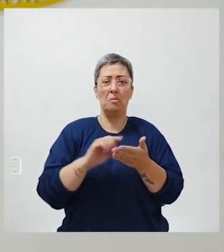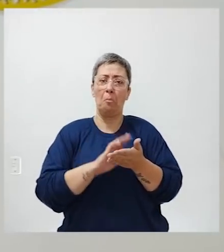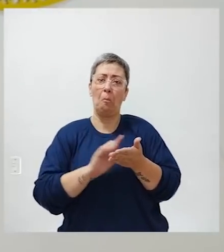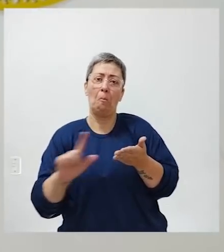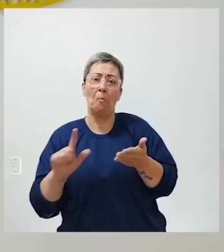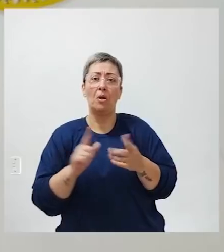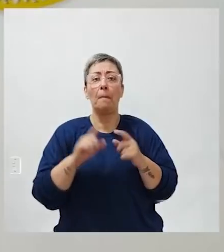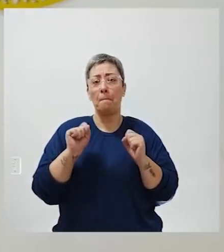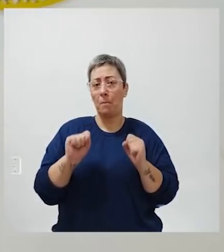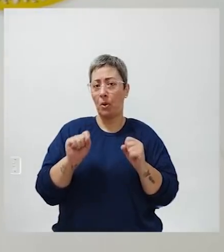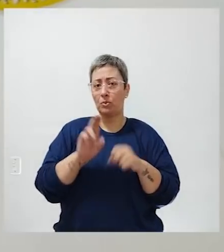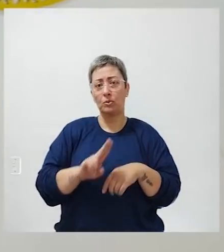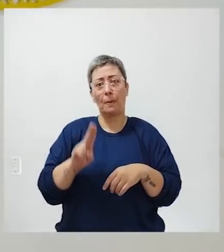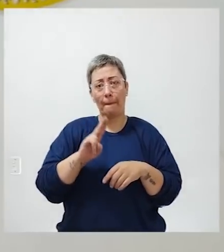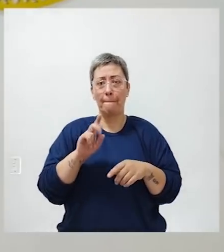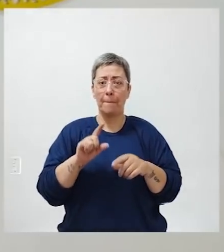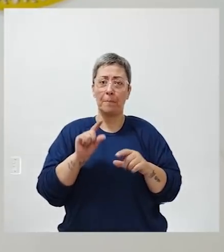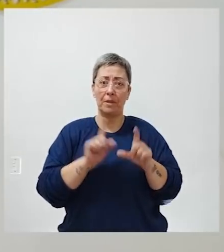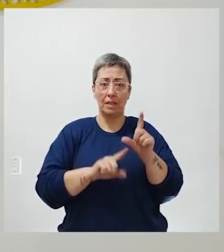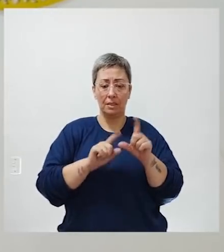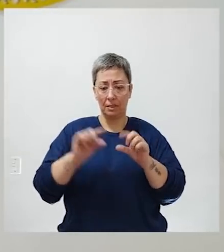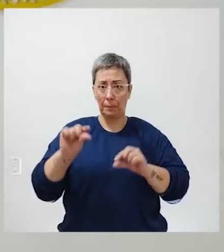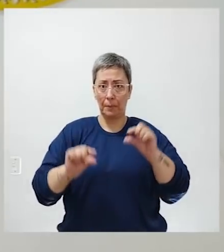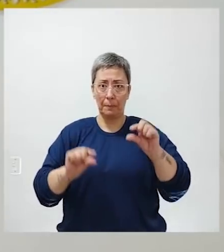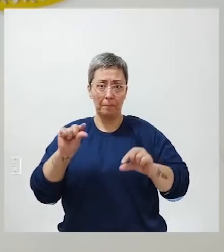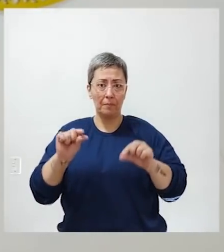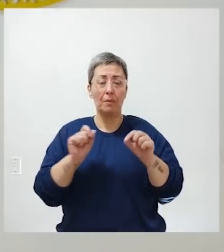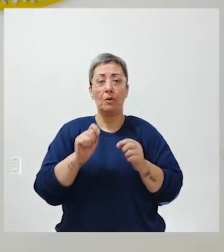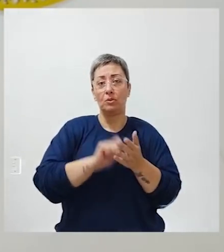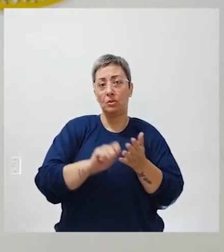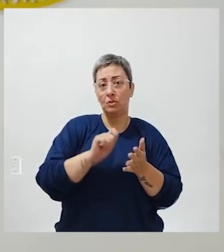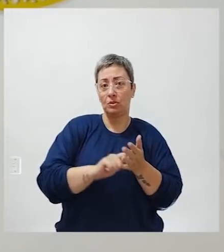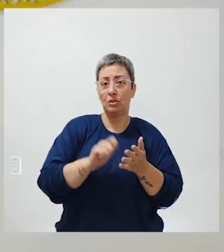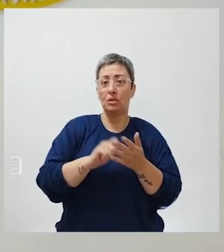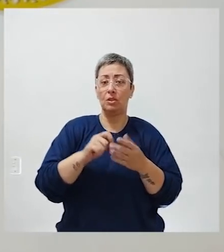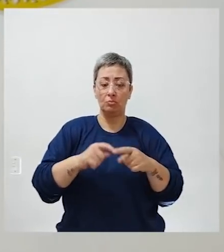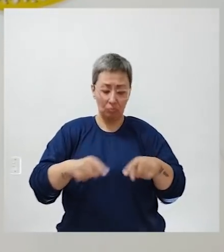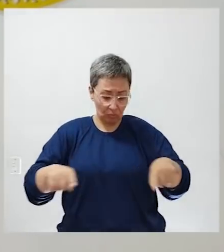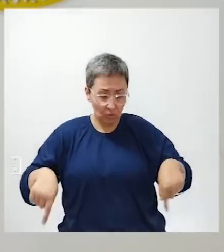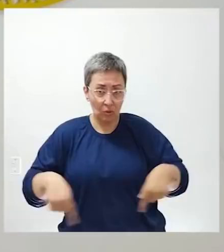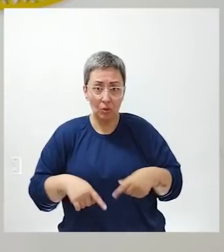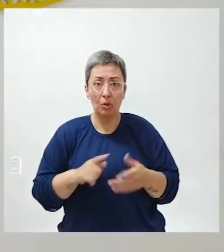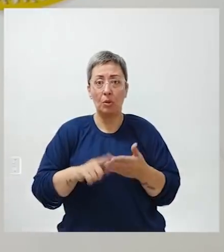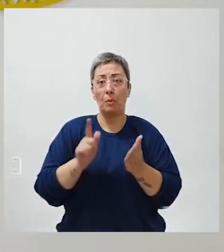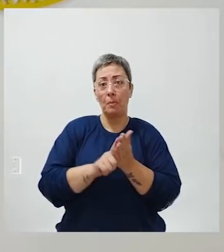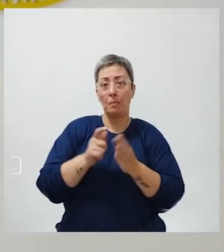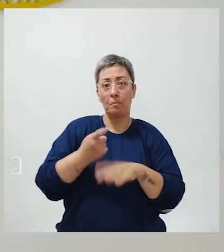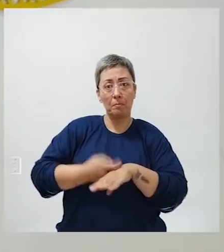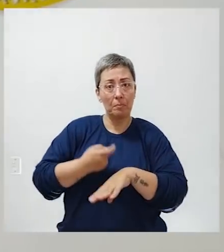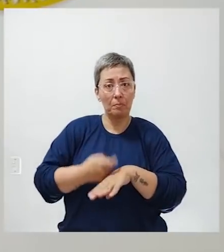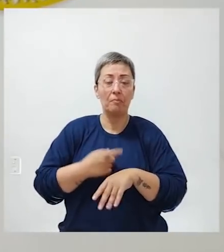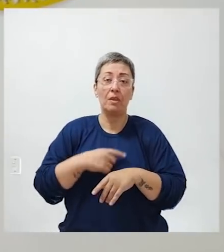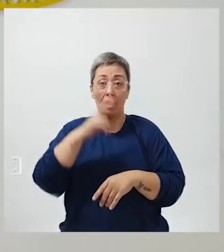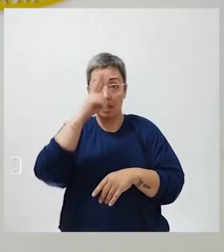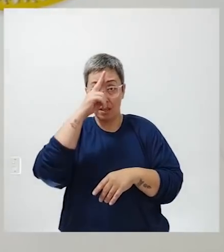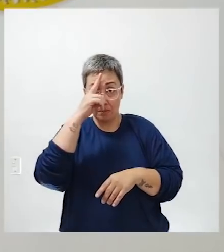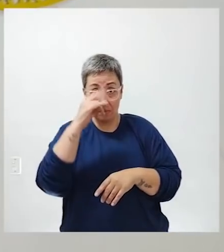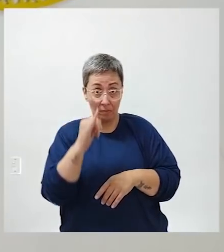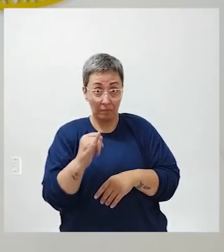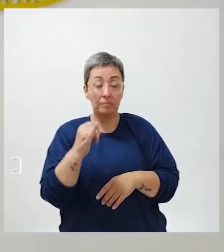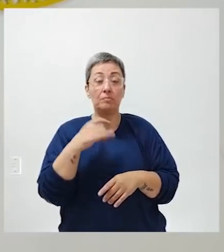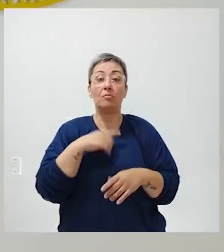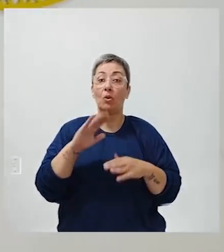linhas. Vocês podem usar as letras móveis, podem escrever no chão, no papelão. Lembram que eu